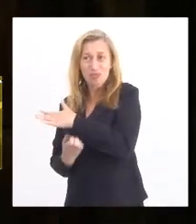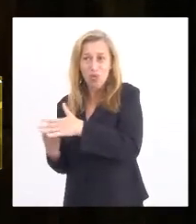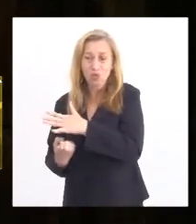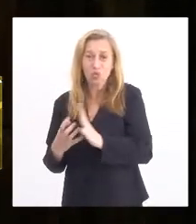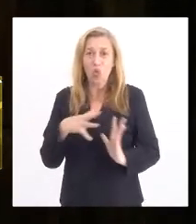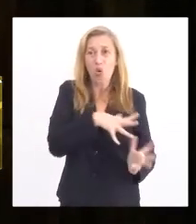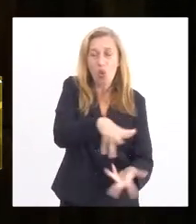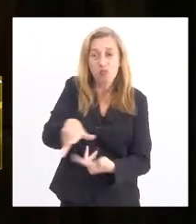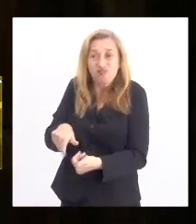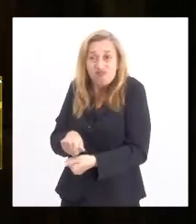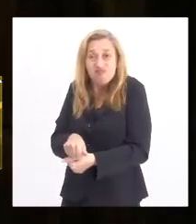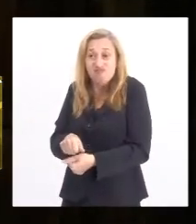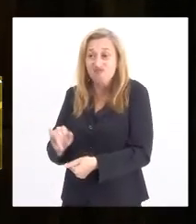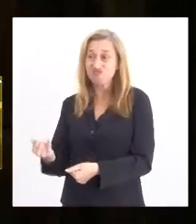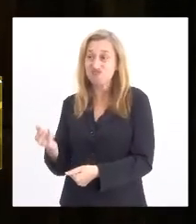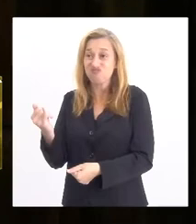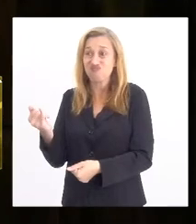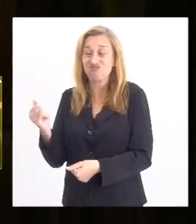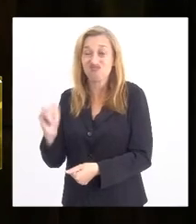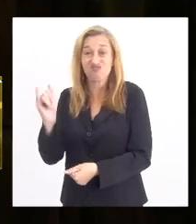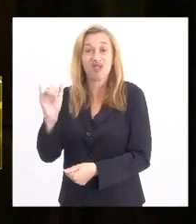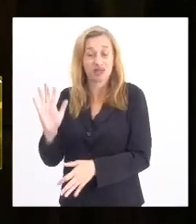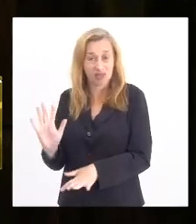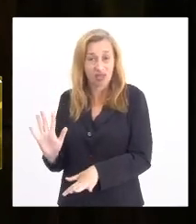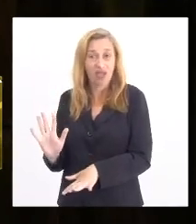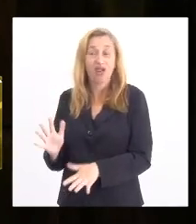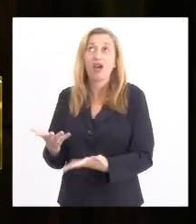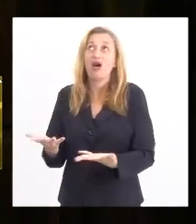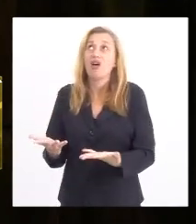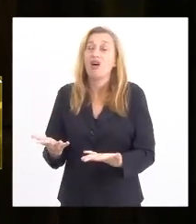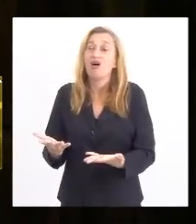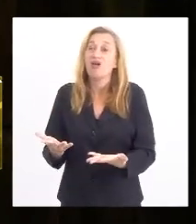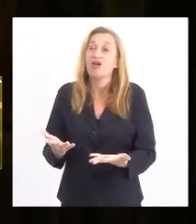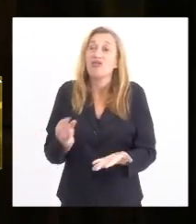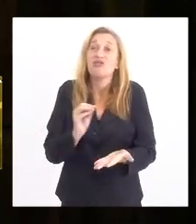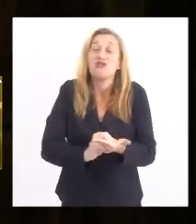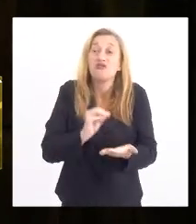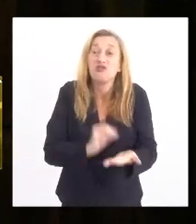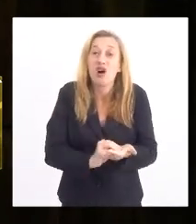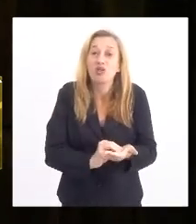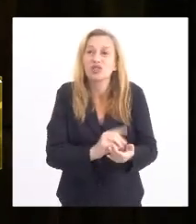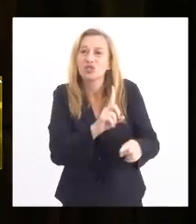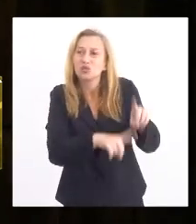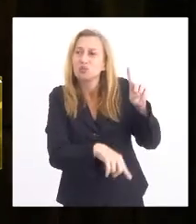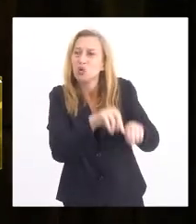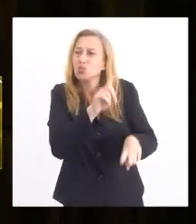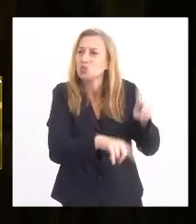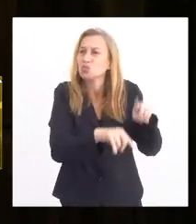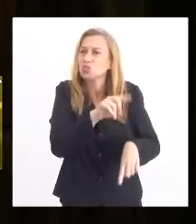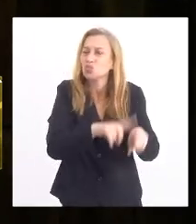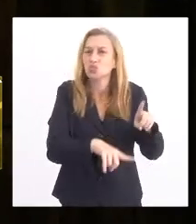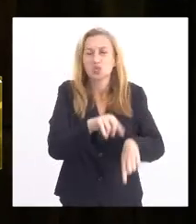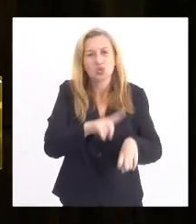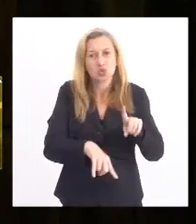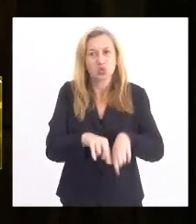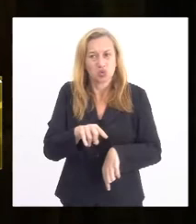inflação fez o mundo ter diga-se de passagem falta de mercadoria nas prateleiras o aumento nos